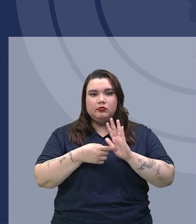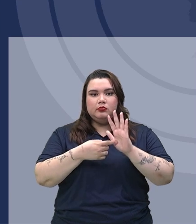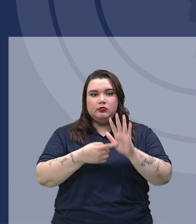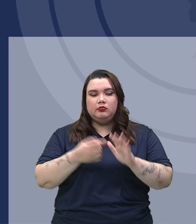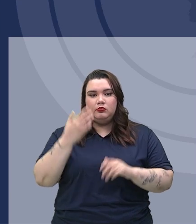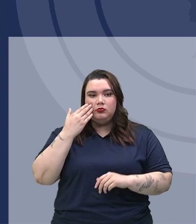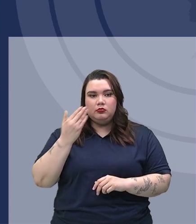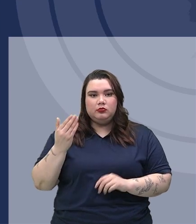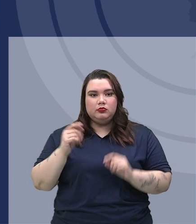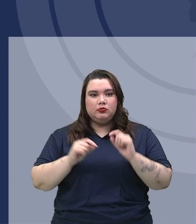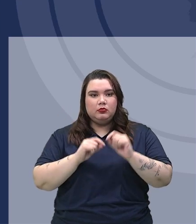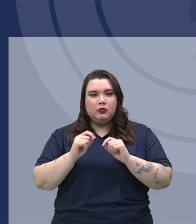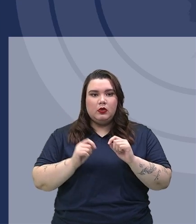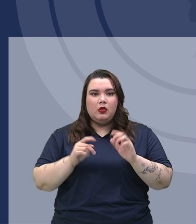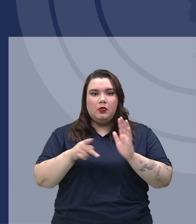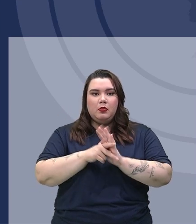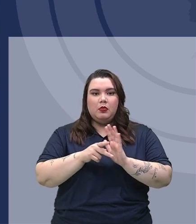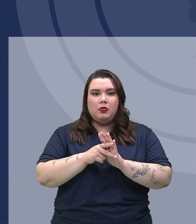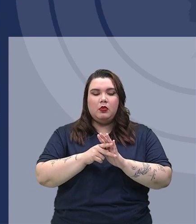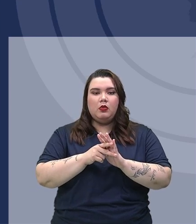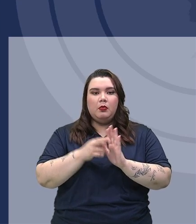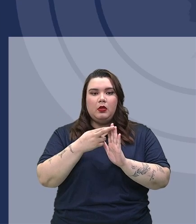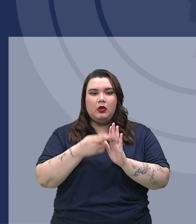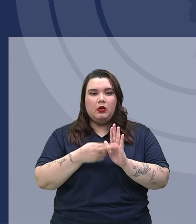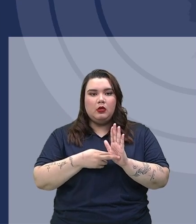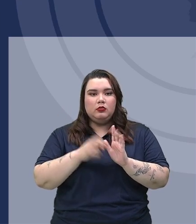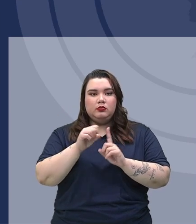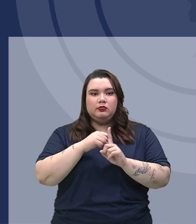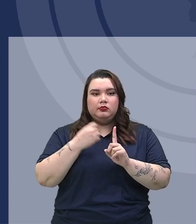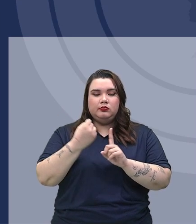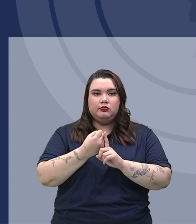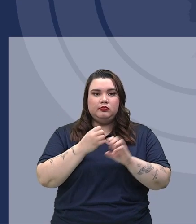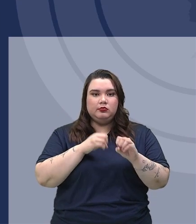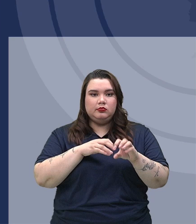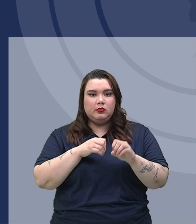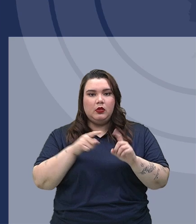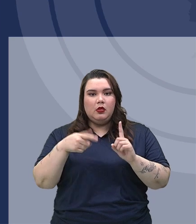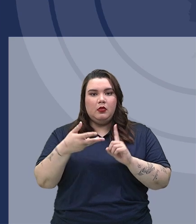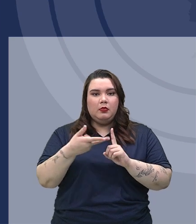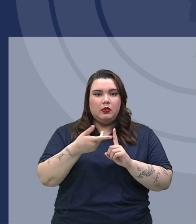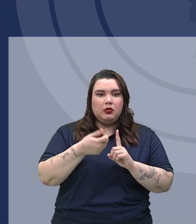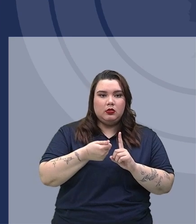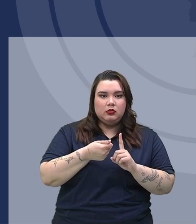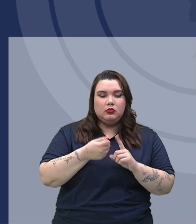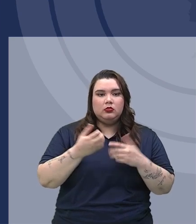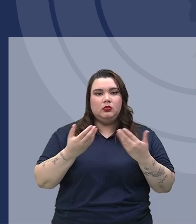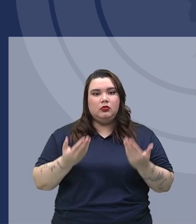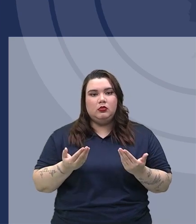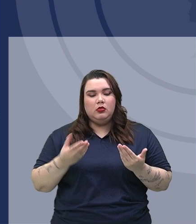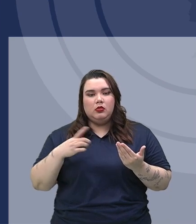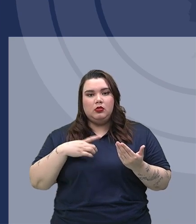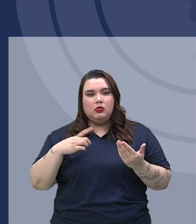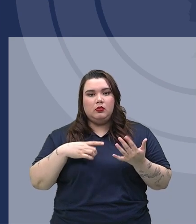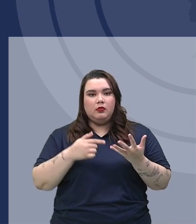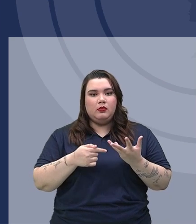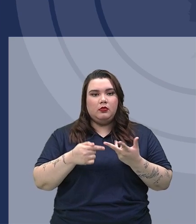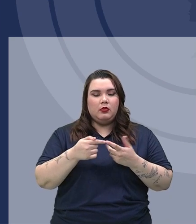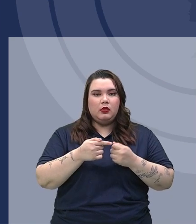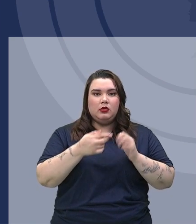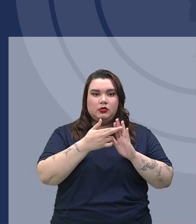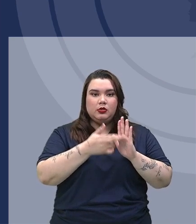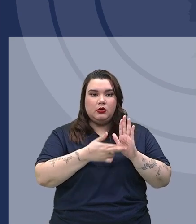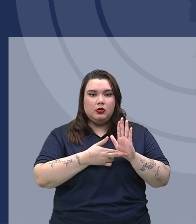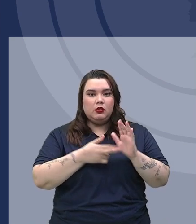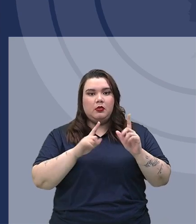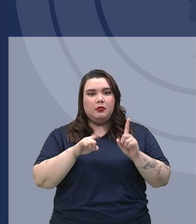os critérios de socioeducacionais, que é a nossa avaliação aí das habilidades socioeducativas. Então, nós temos todos os critérios que